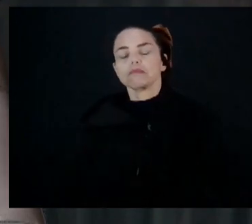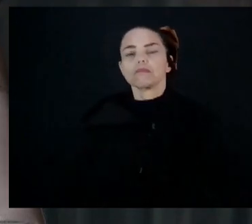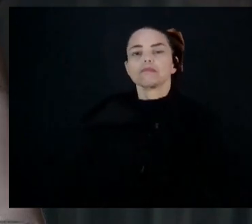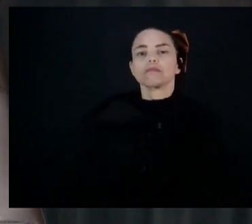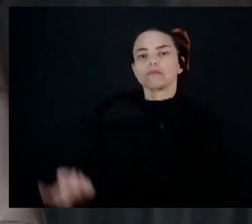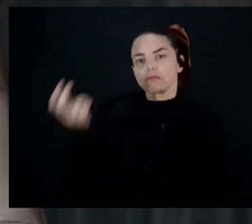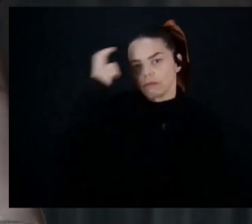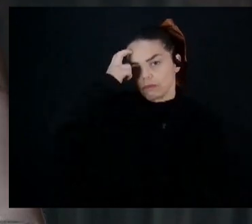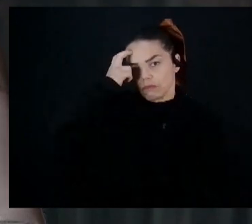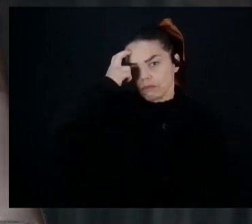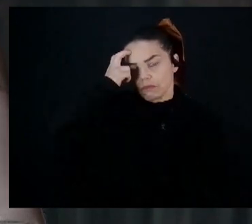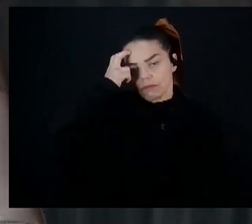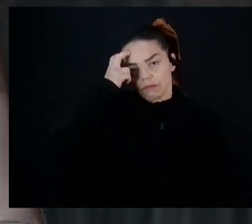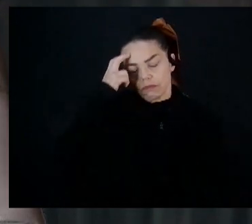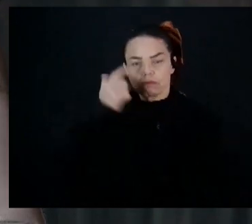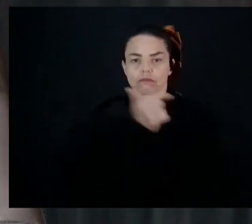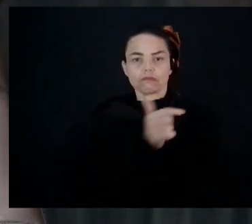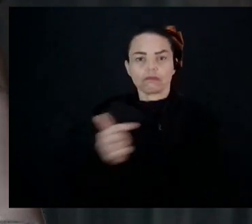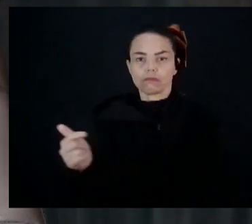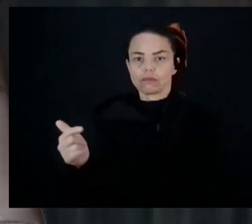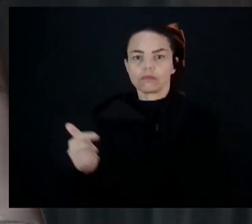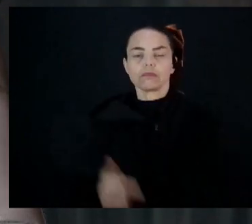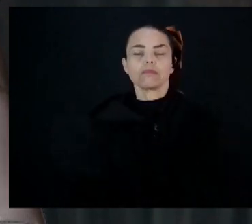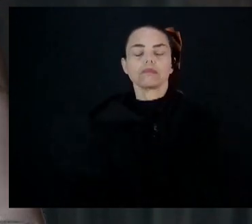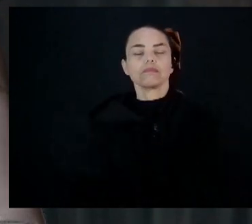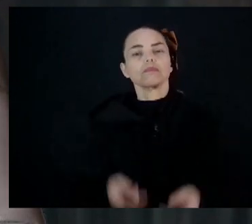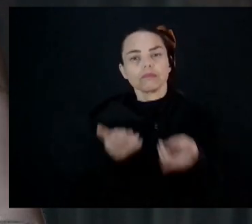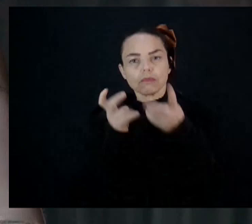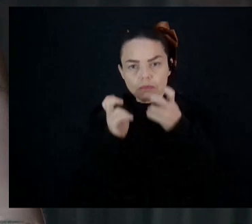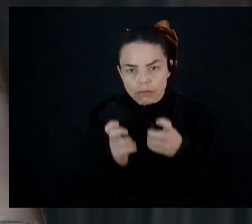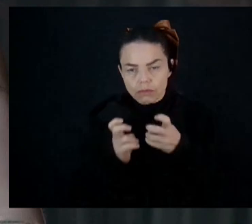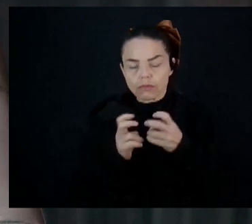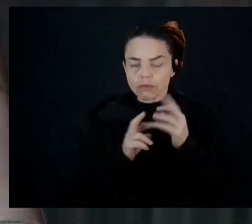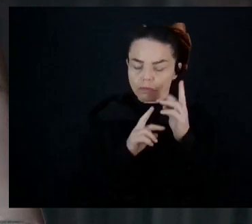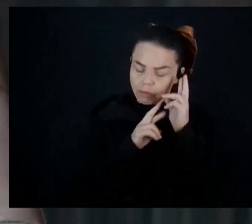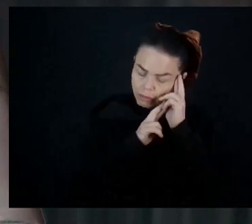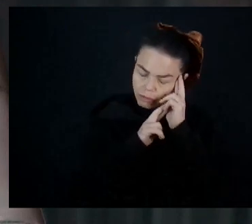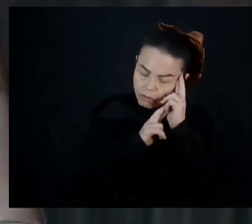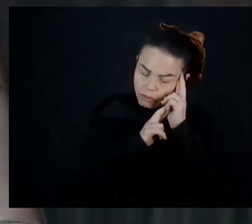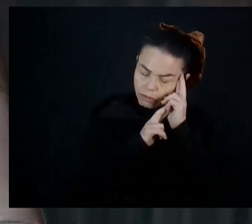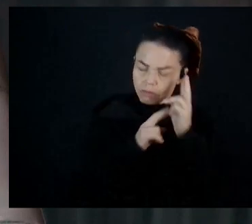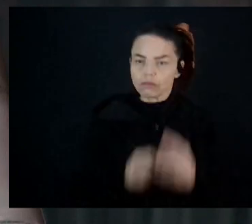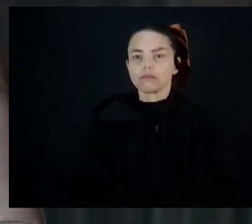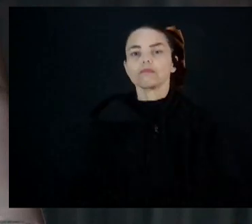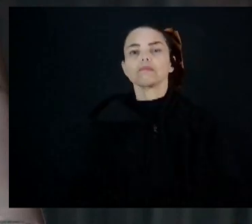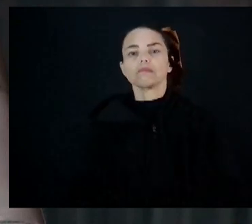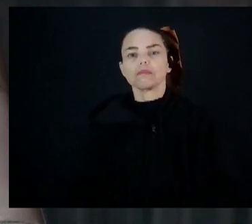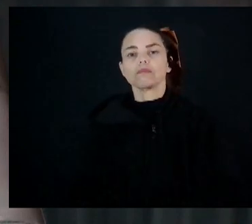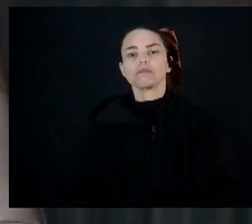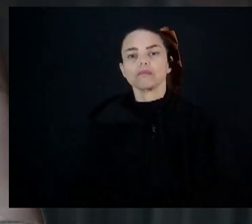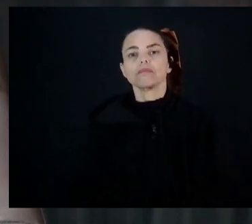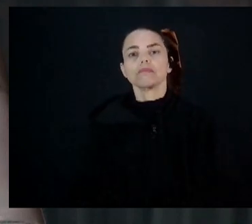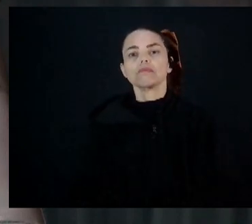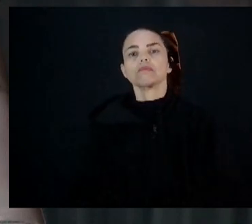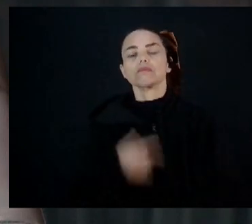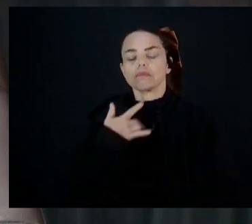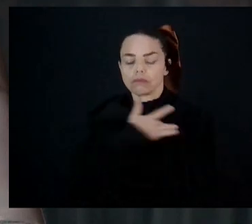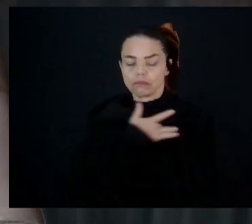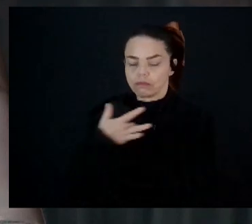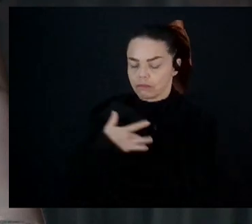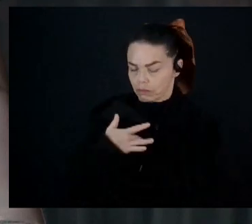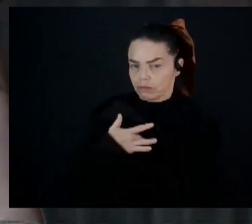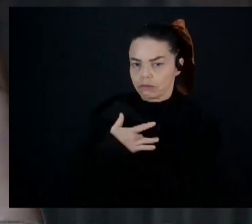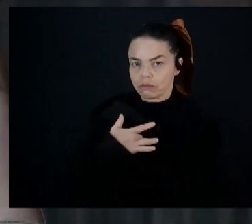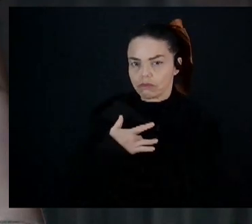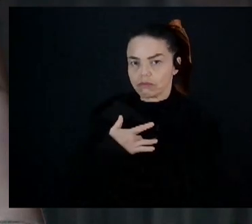a gente não tem, né, esse olhar para o sono, que é o olhar da saúde, né? Eu vejo